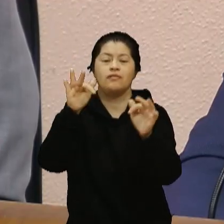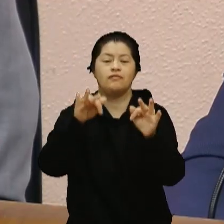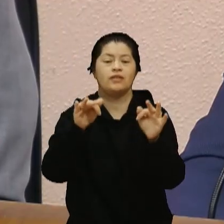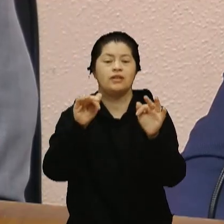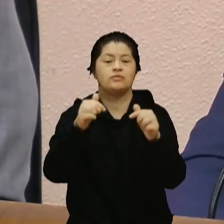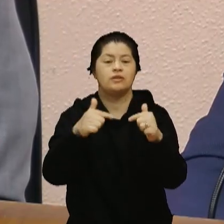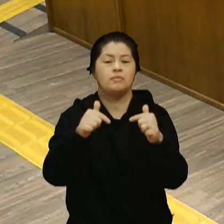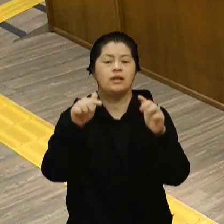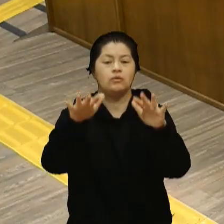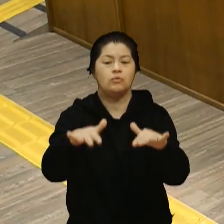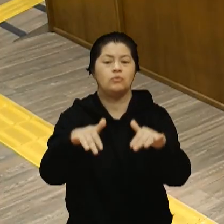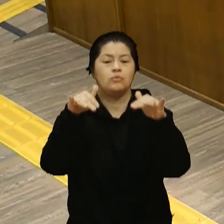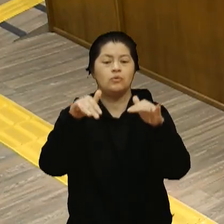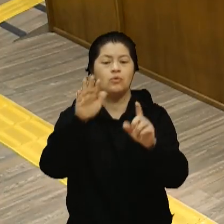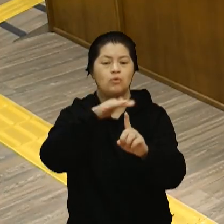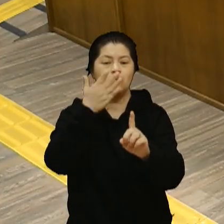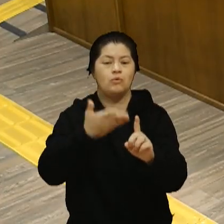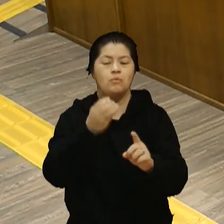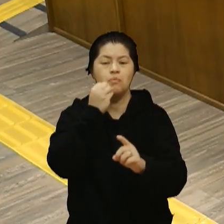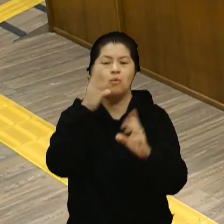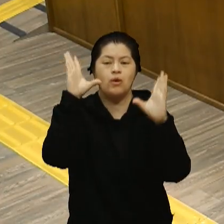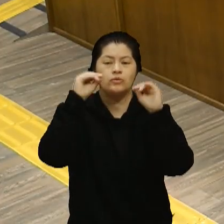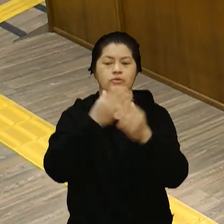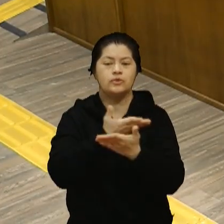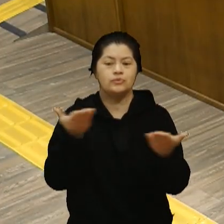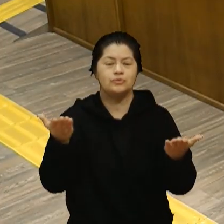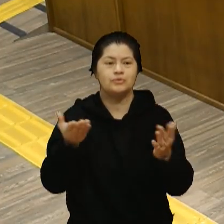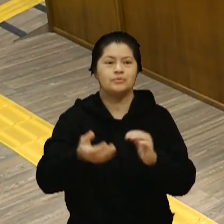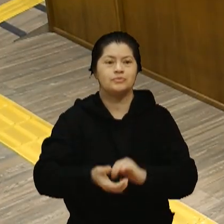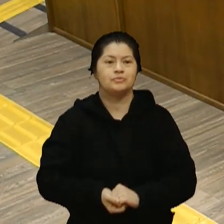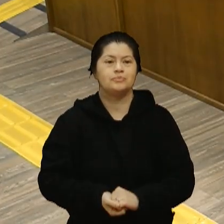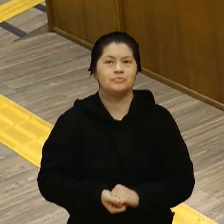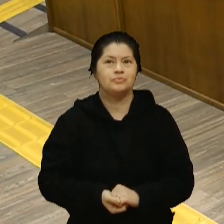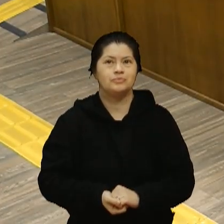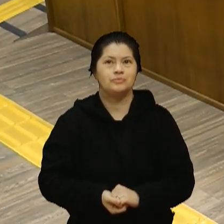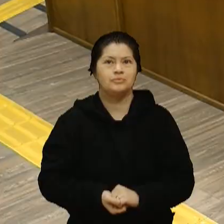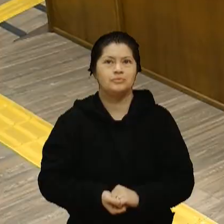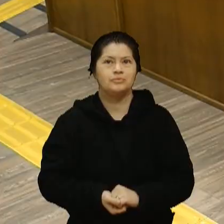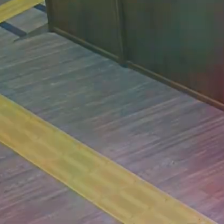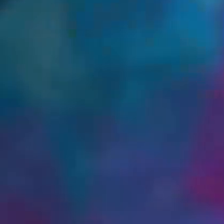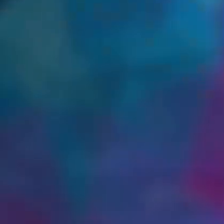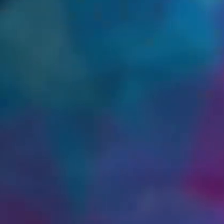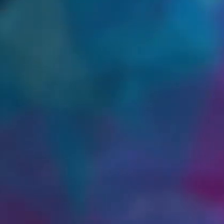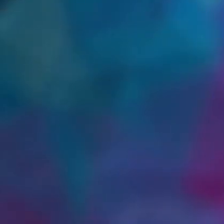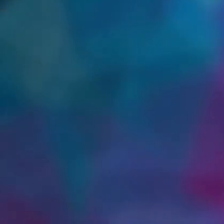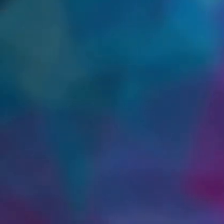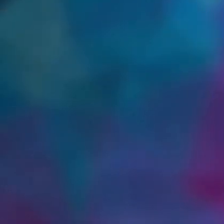trabalhos da presente homenagem. Uma boa noite a todos.